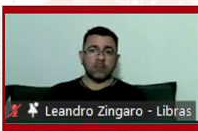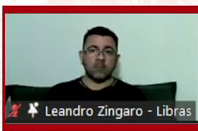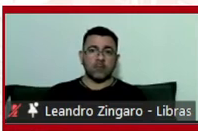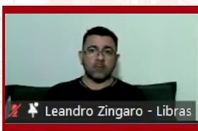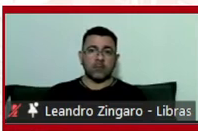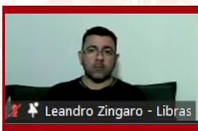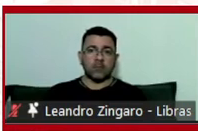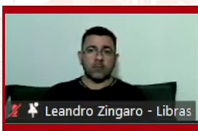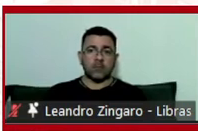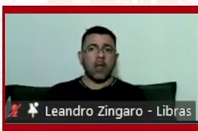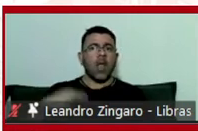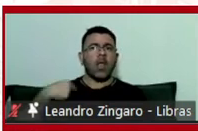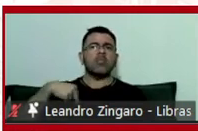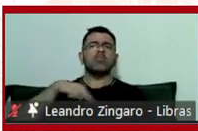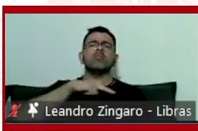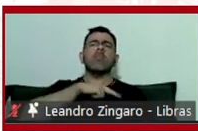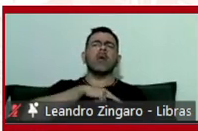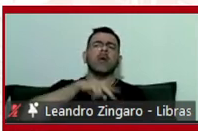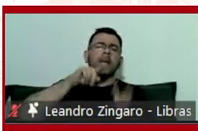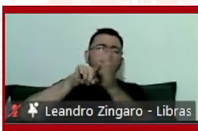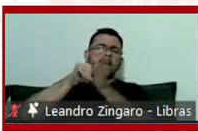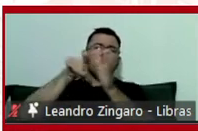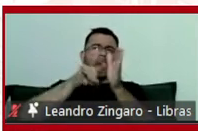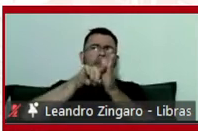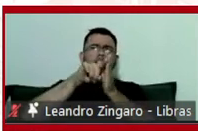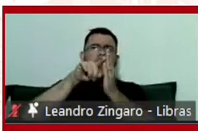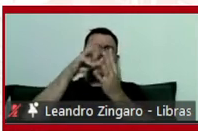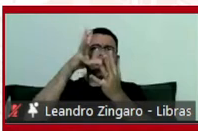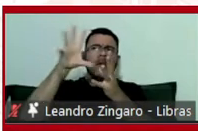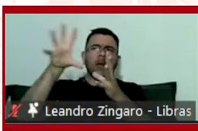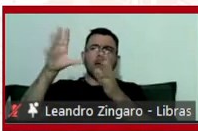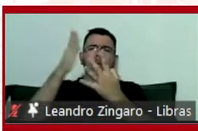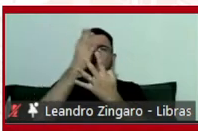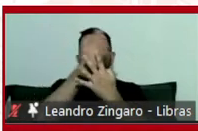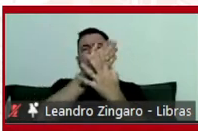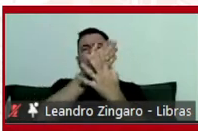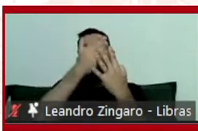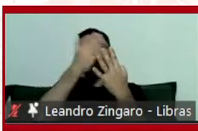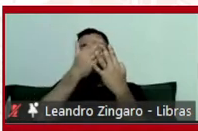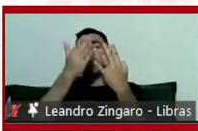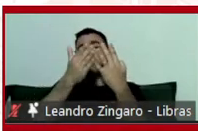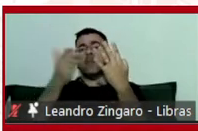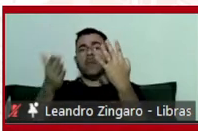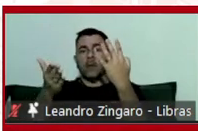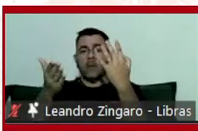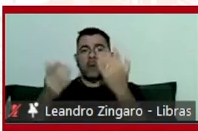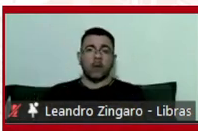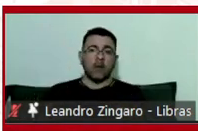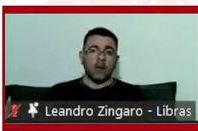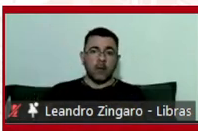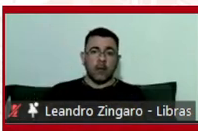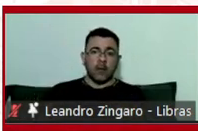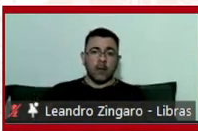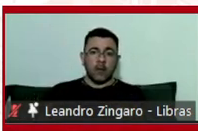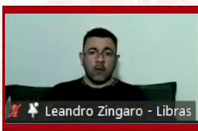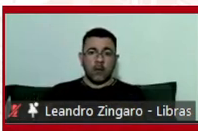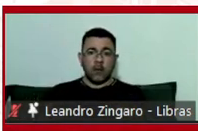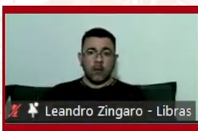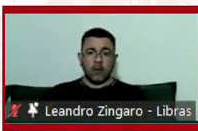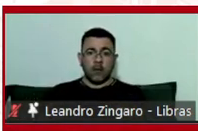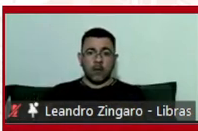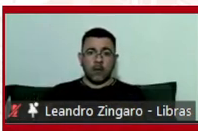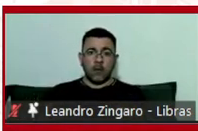separando as perguntas que é para ficar mais fácil você acha que já dá para responder tá tá bom esse